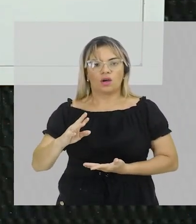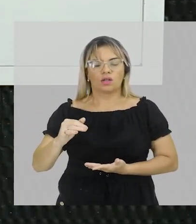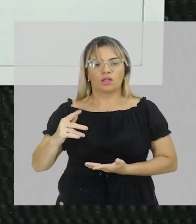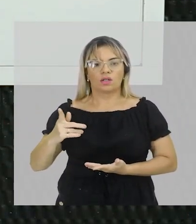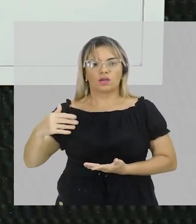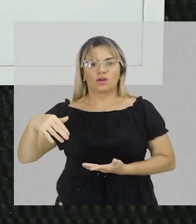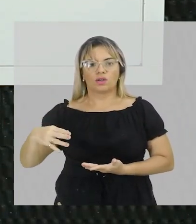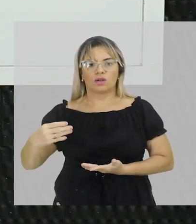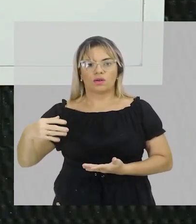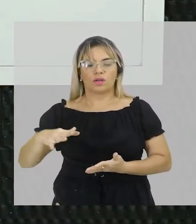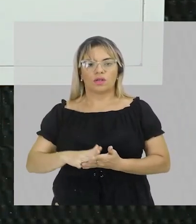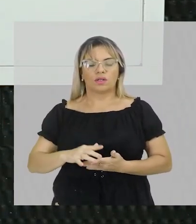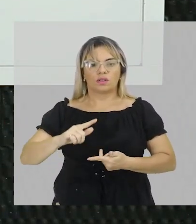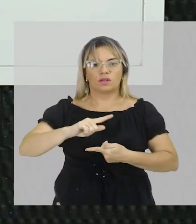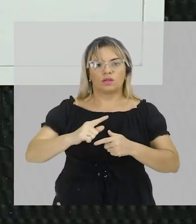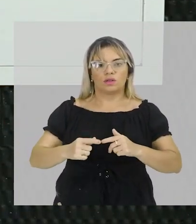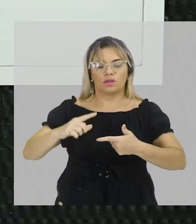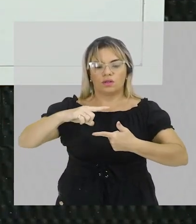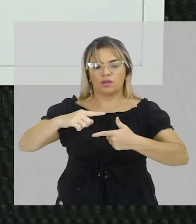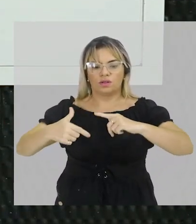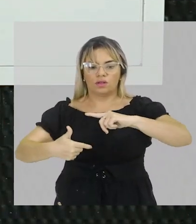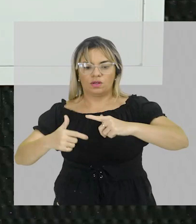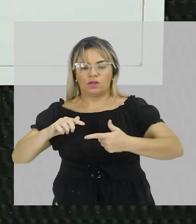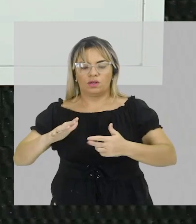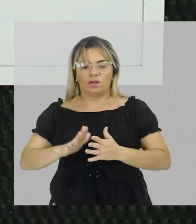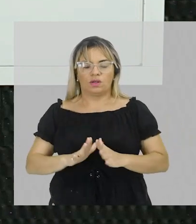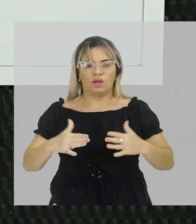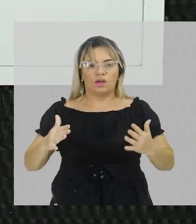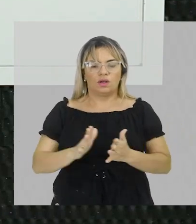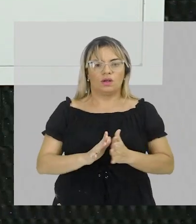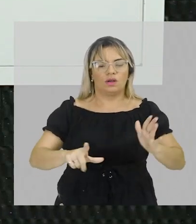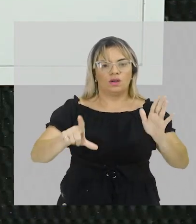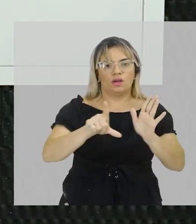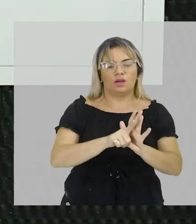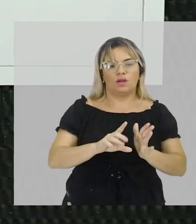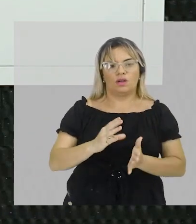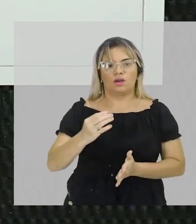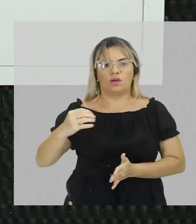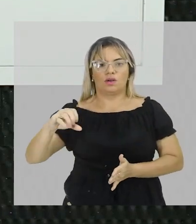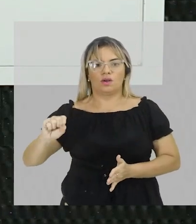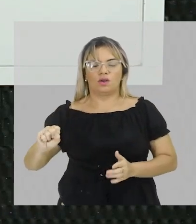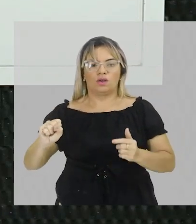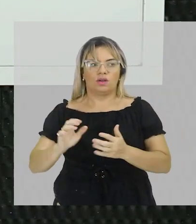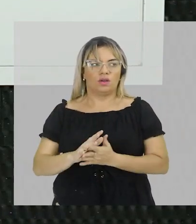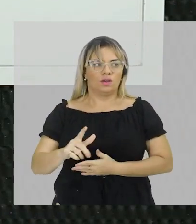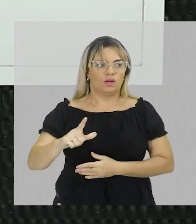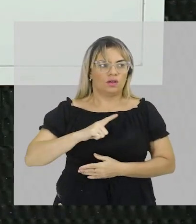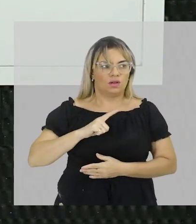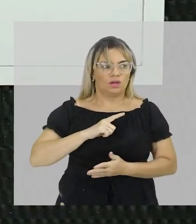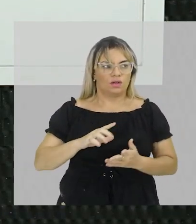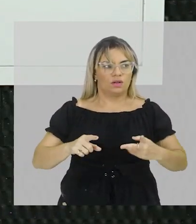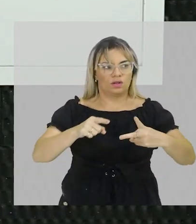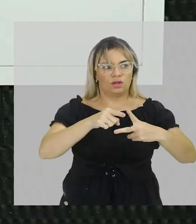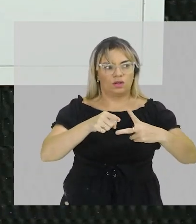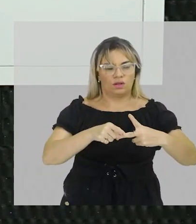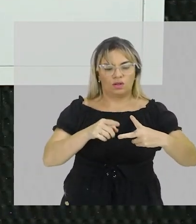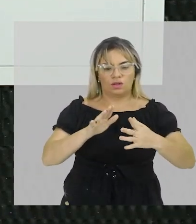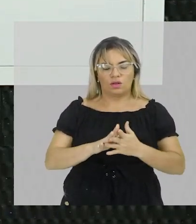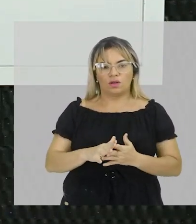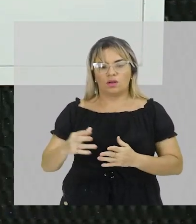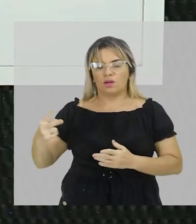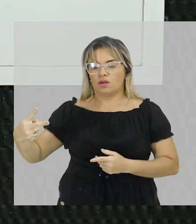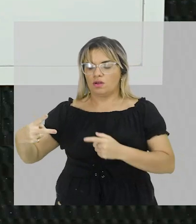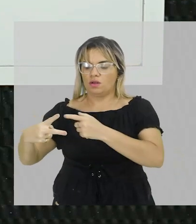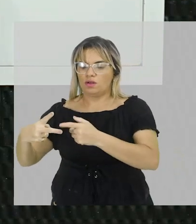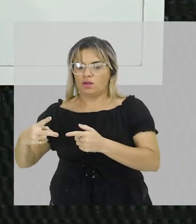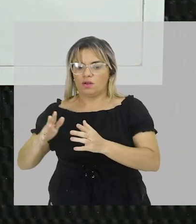nos dois lados. Aliás, lei dos cossenos, desculpa. Porque você tem dois lados, o ângulo entre eles e quer saber esse terceiro